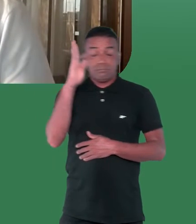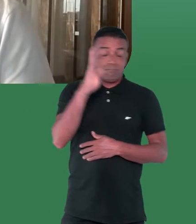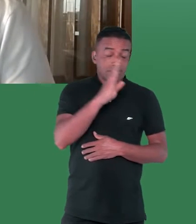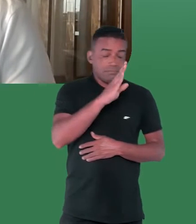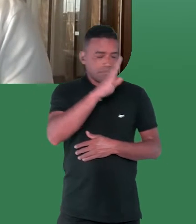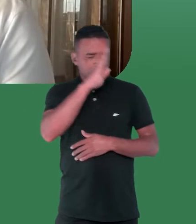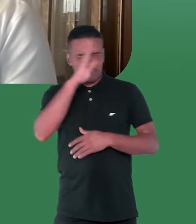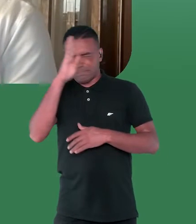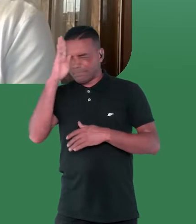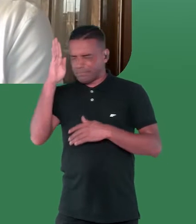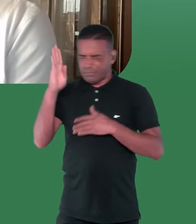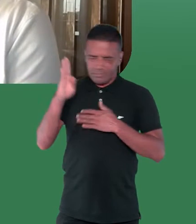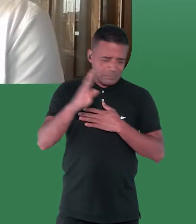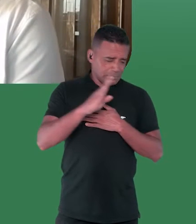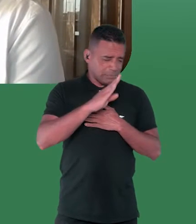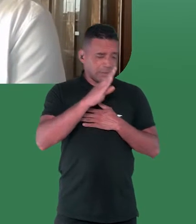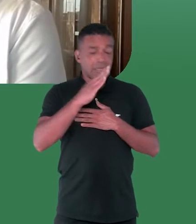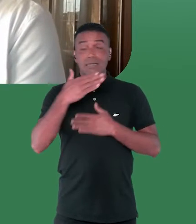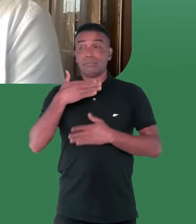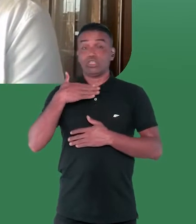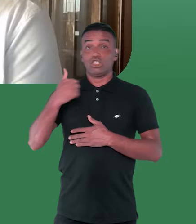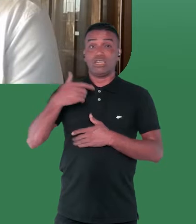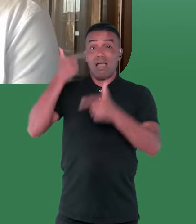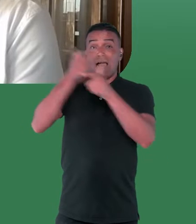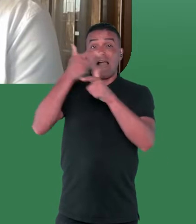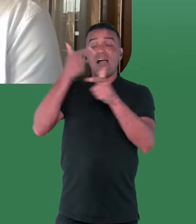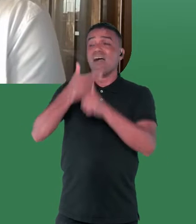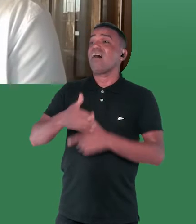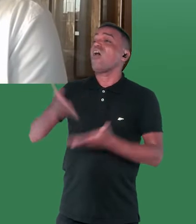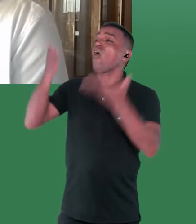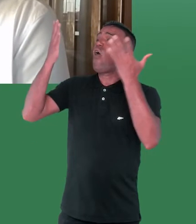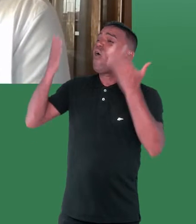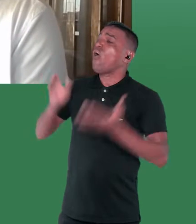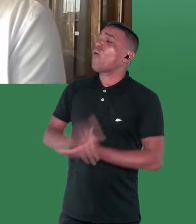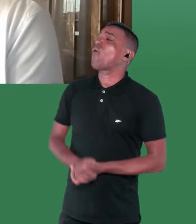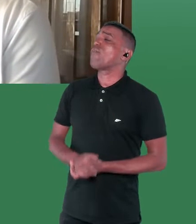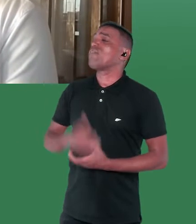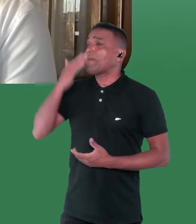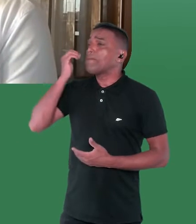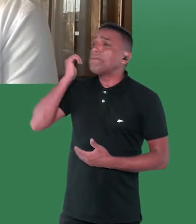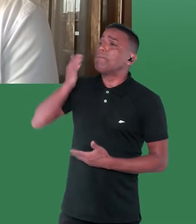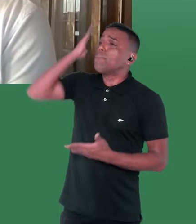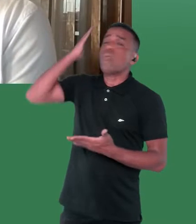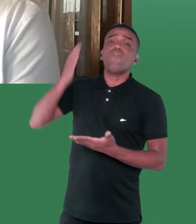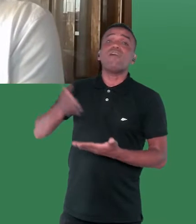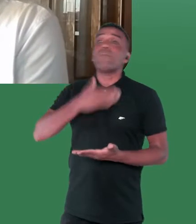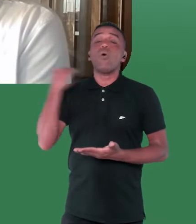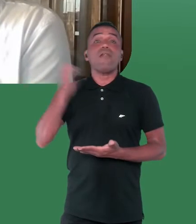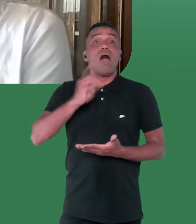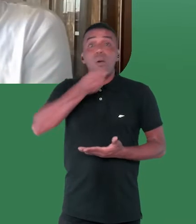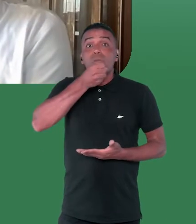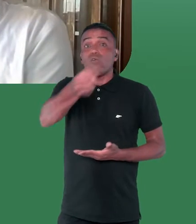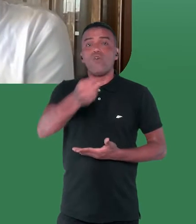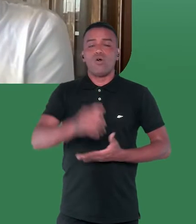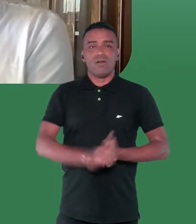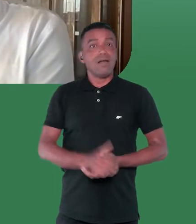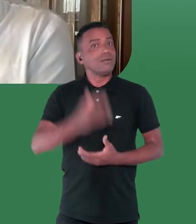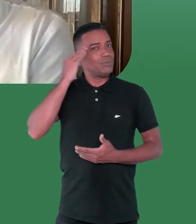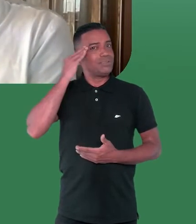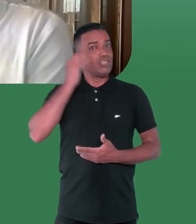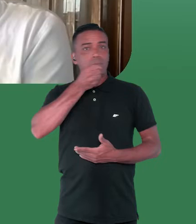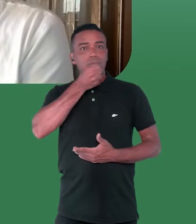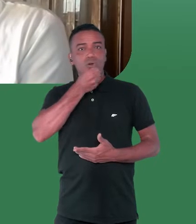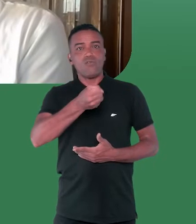a perder o sentido, escutei me xingando lá da janela. Infeliz, eu não venho aqui para morrer, não, toma o microfone. Aí eu entendi. Eu